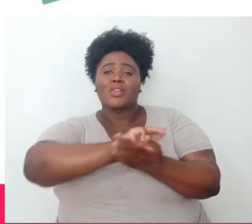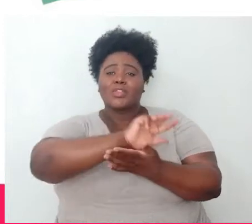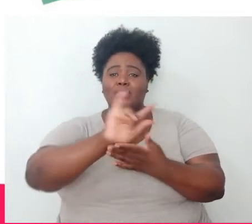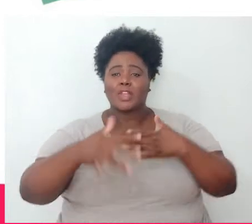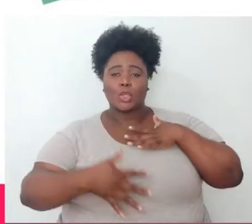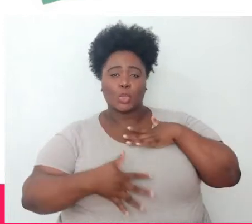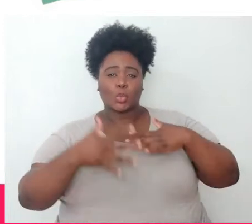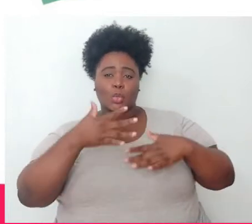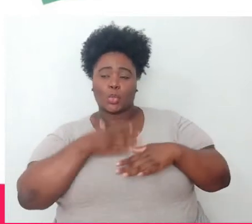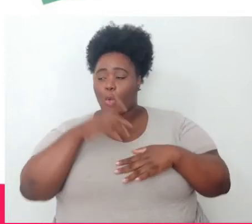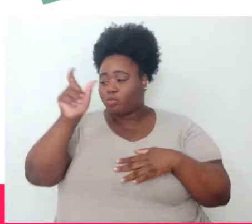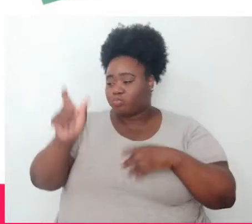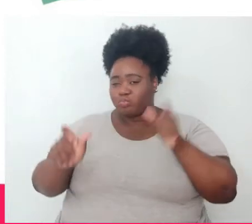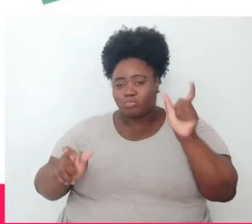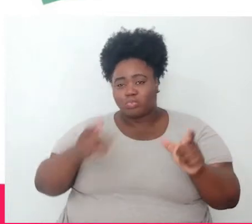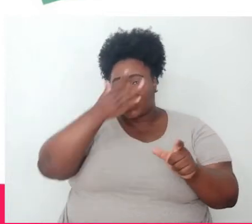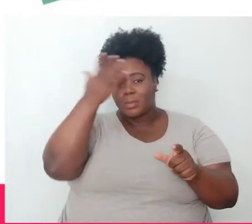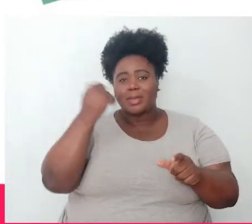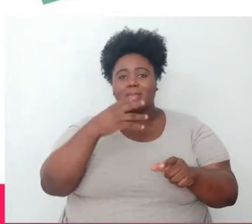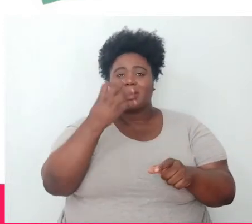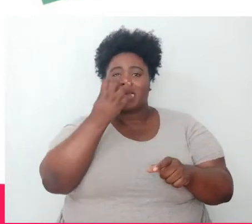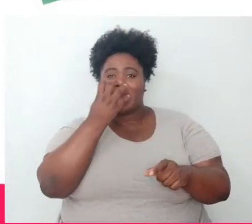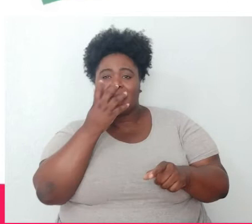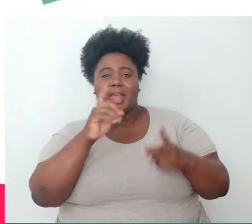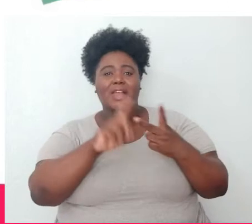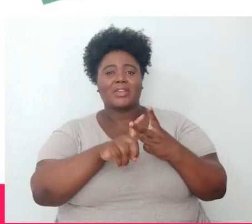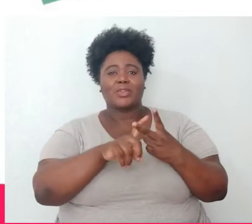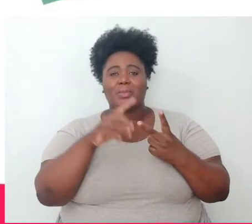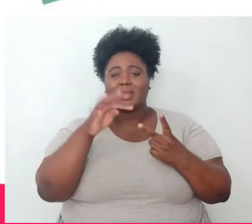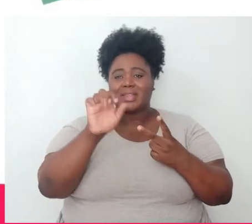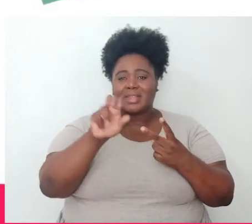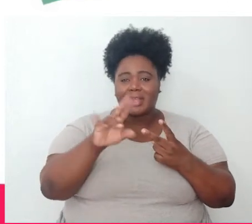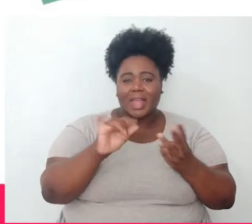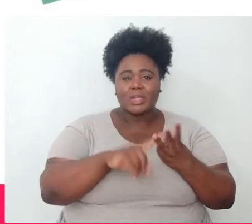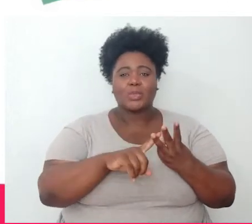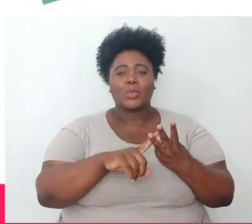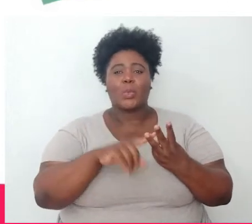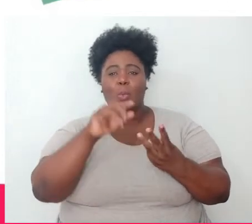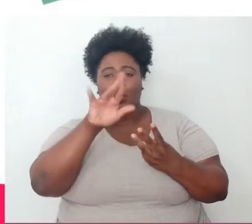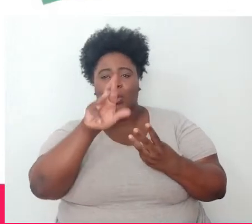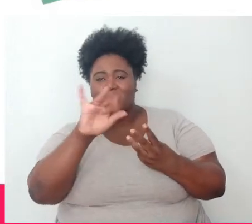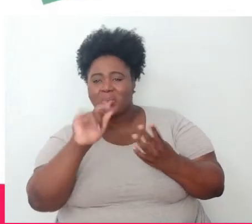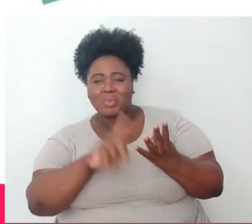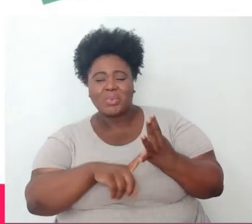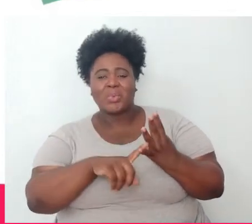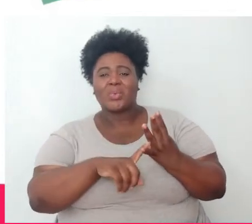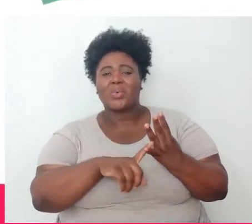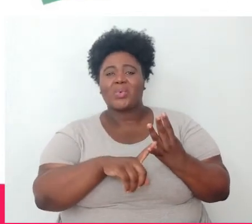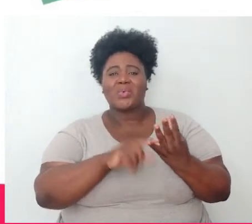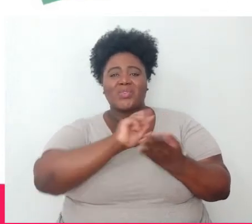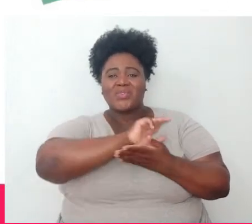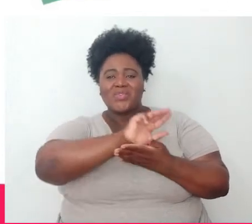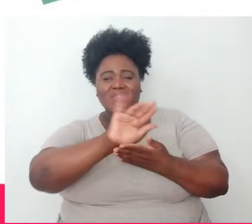de corpos, né, de seres, cachorros vinagres, tatu, urubus, gaviões, antas, cutias, viados